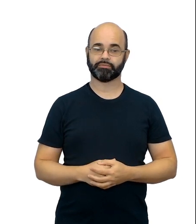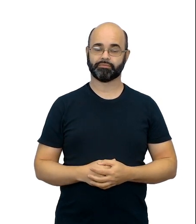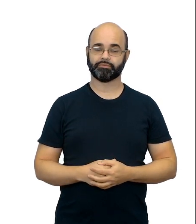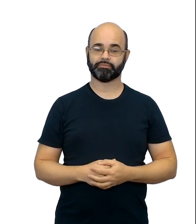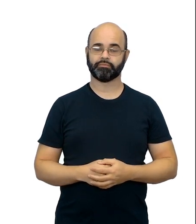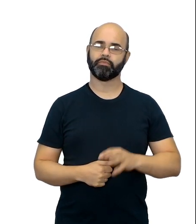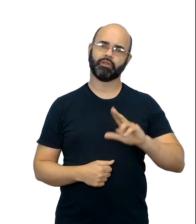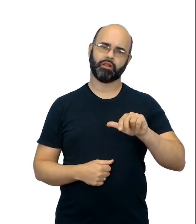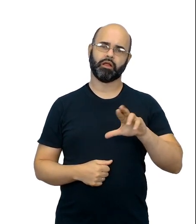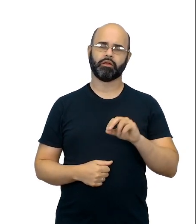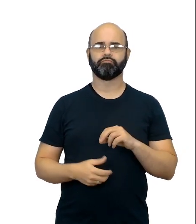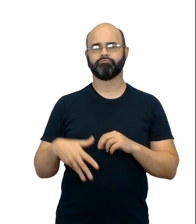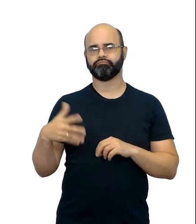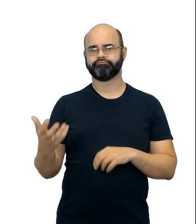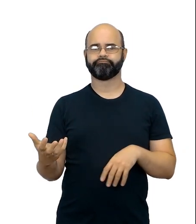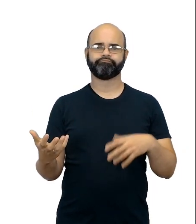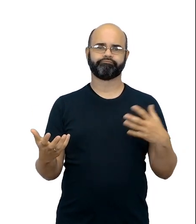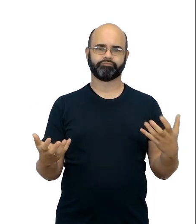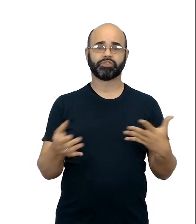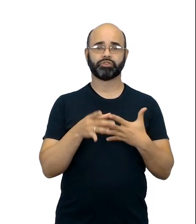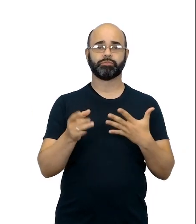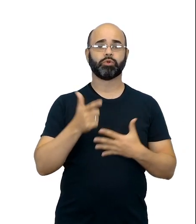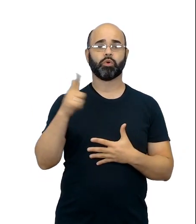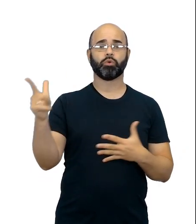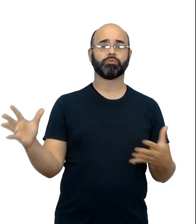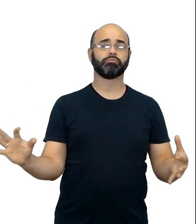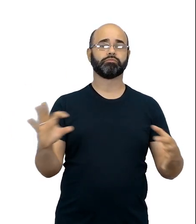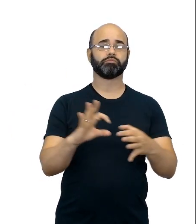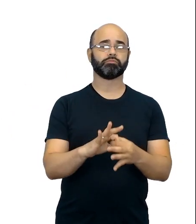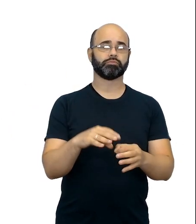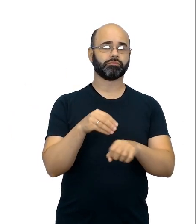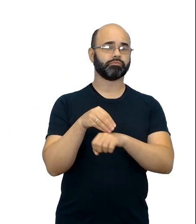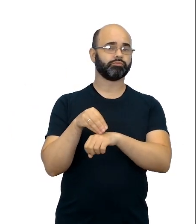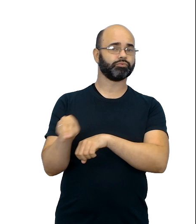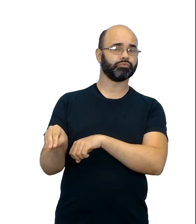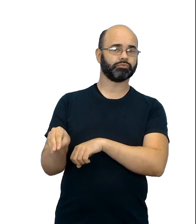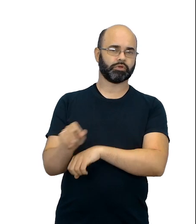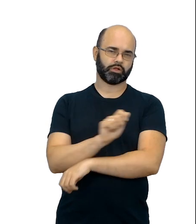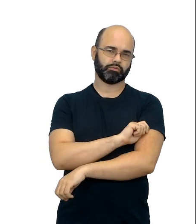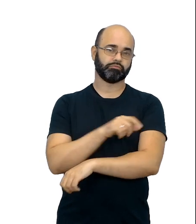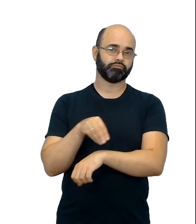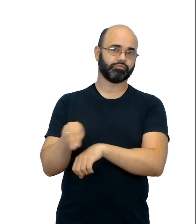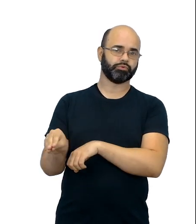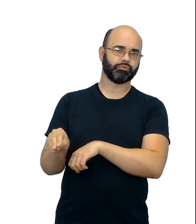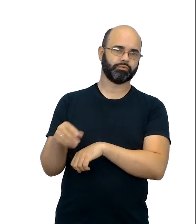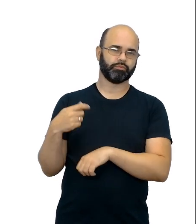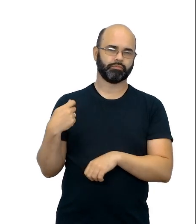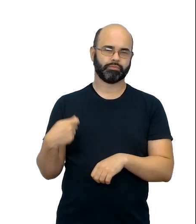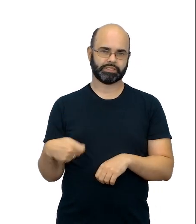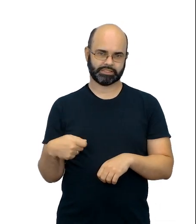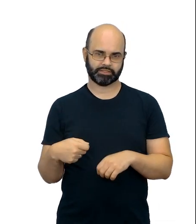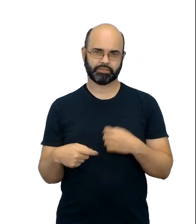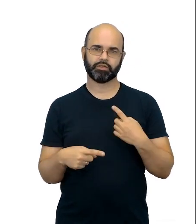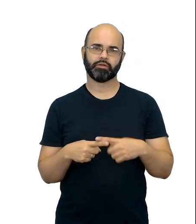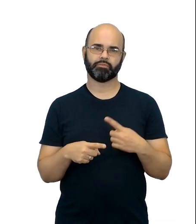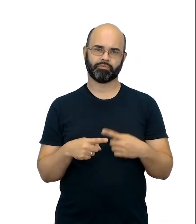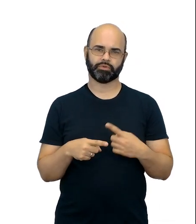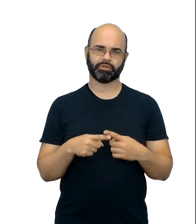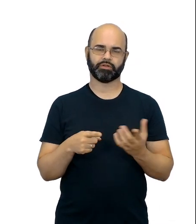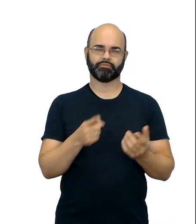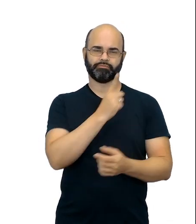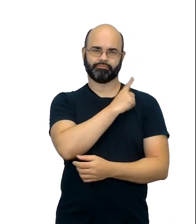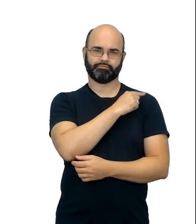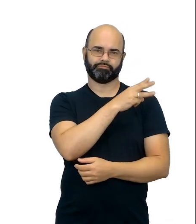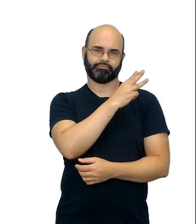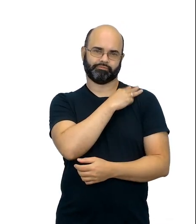uma conexão com as outras disciplinas também, porque o ensino médio já tem um novo itinerário, né, que precisa